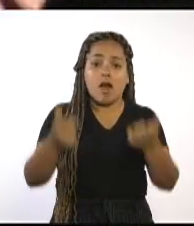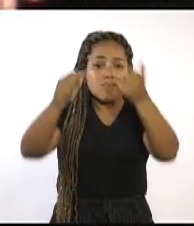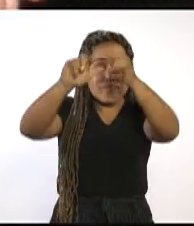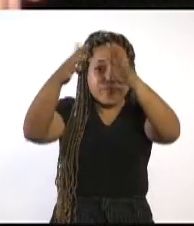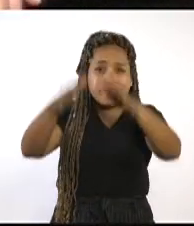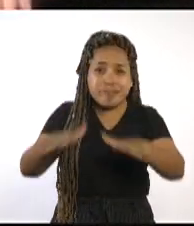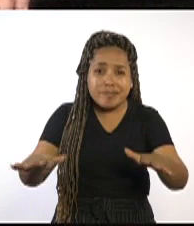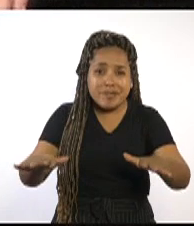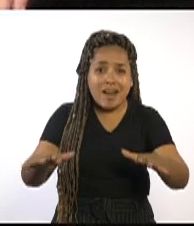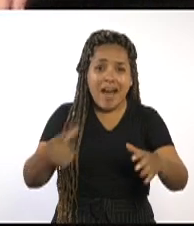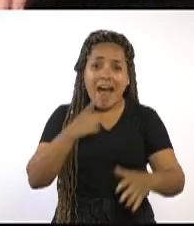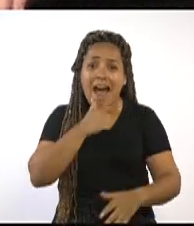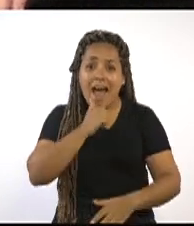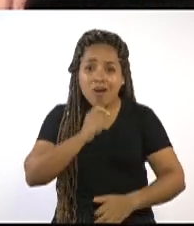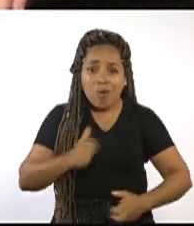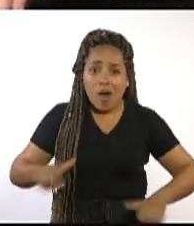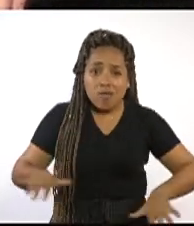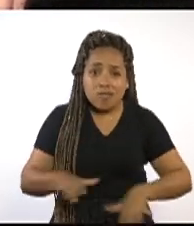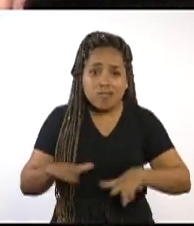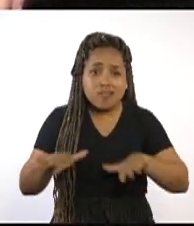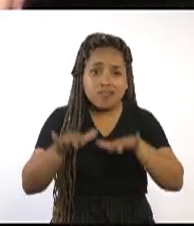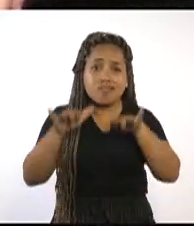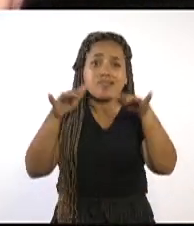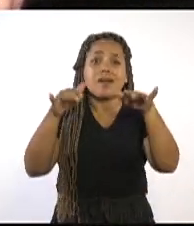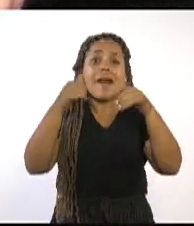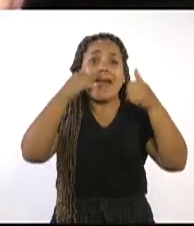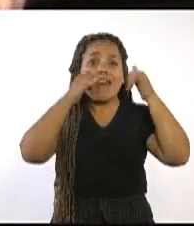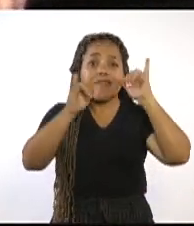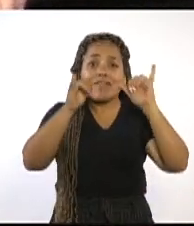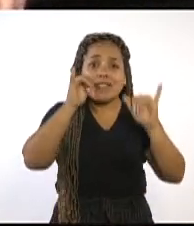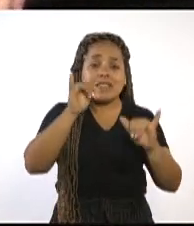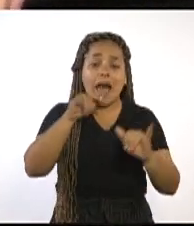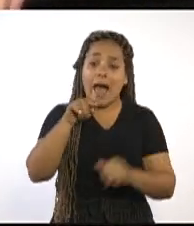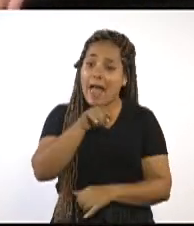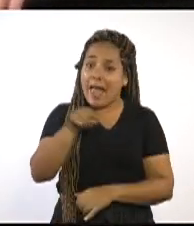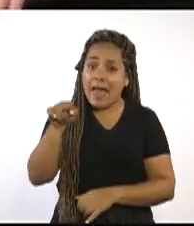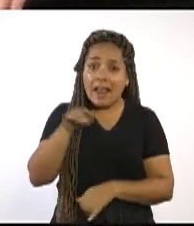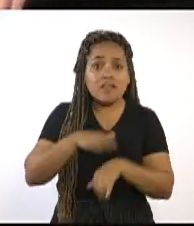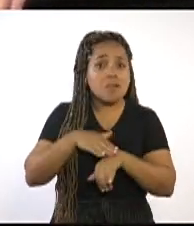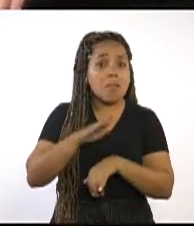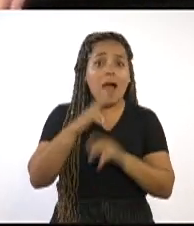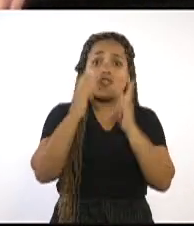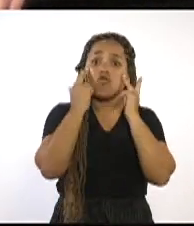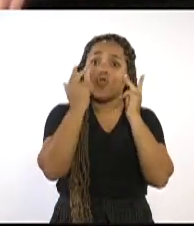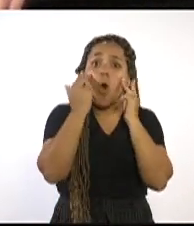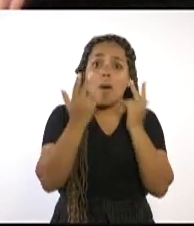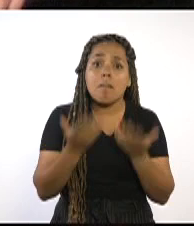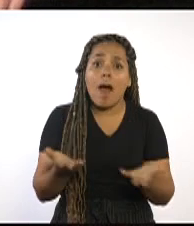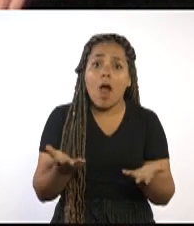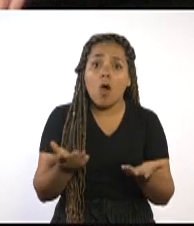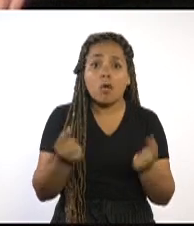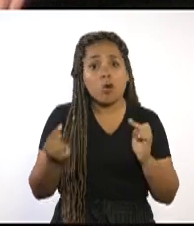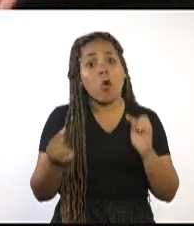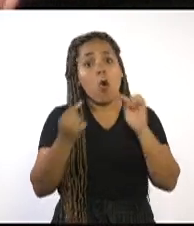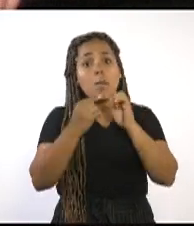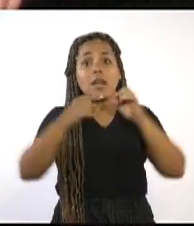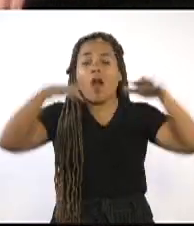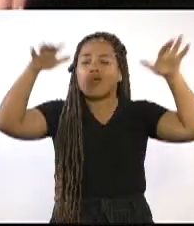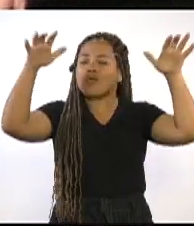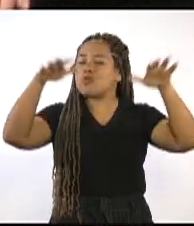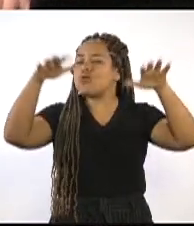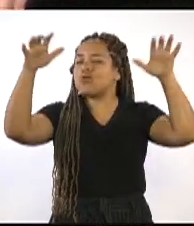catástrofes, principalmente aquelas que são mais comuns, que derivam das chuvas de